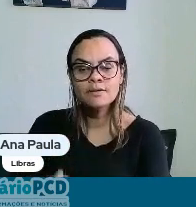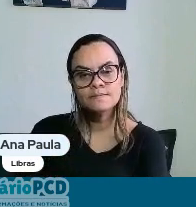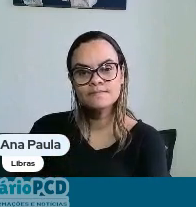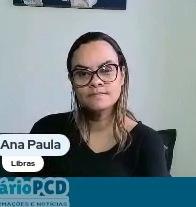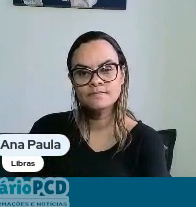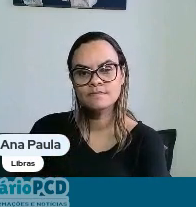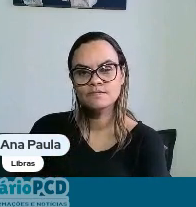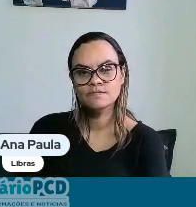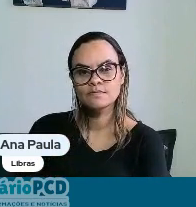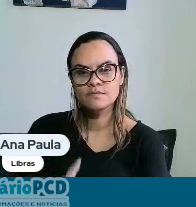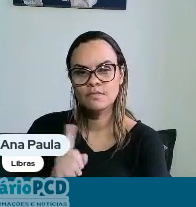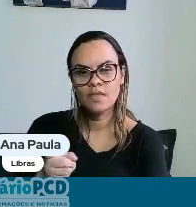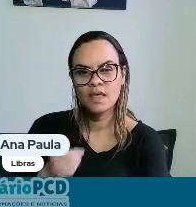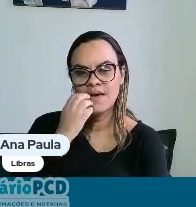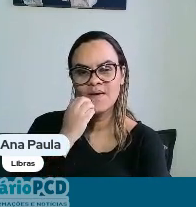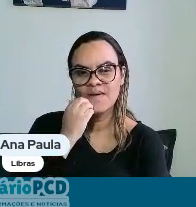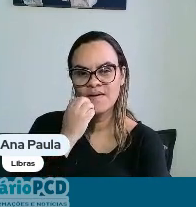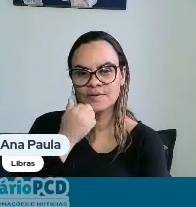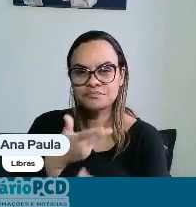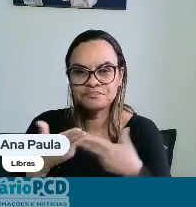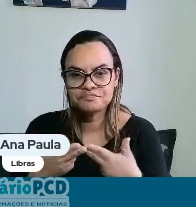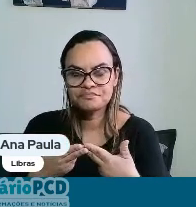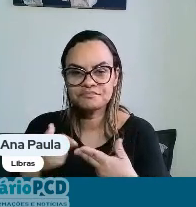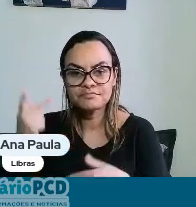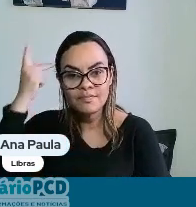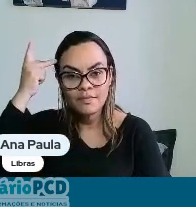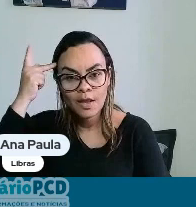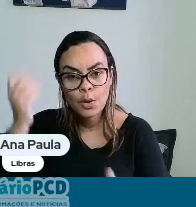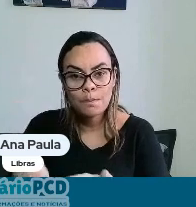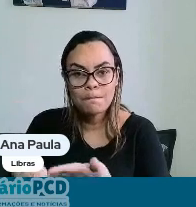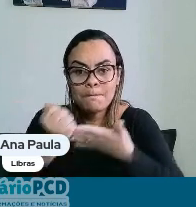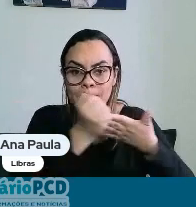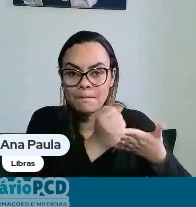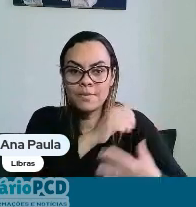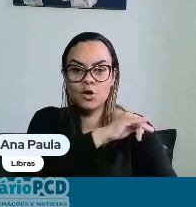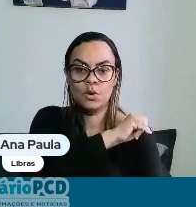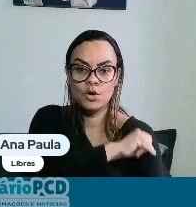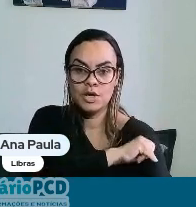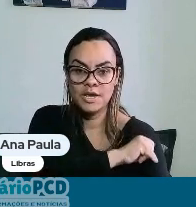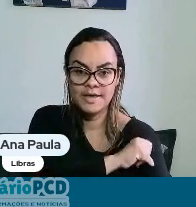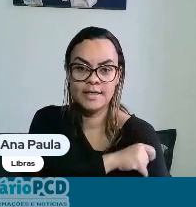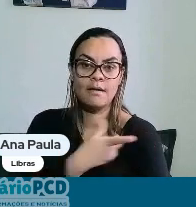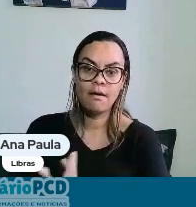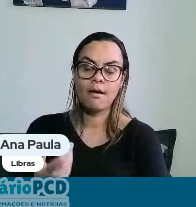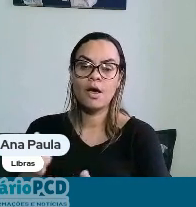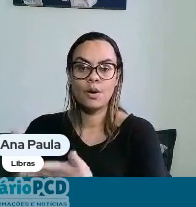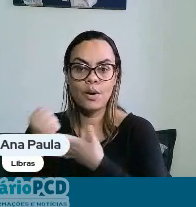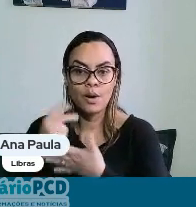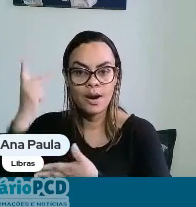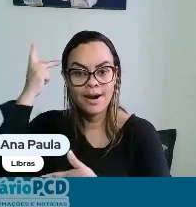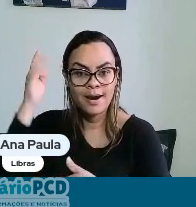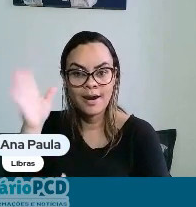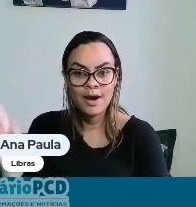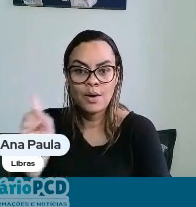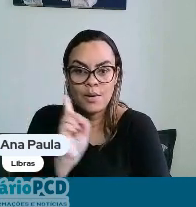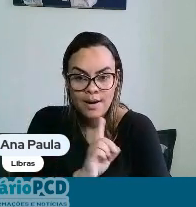uma mercadoria de São Paulo para o Rio de Janeiro. Essa mercadoria sai de São Paulo para o estado do